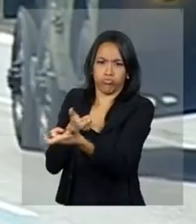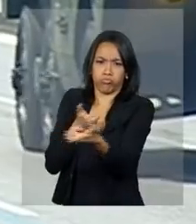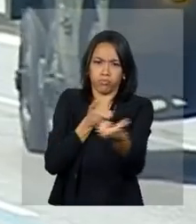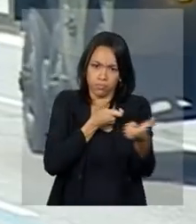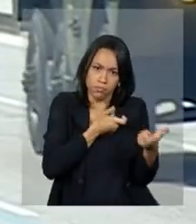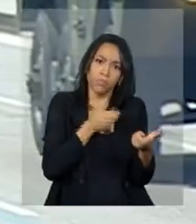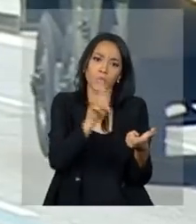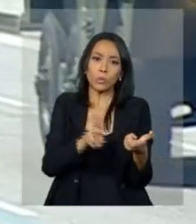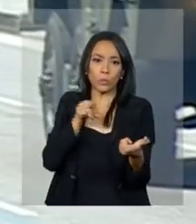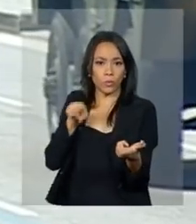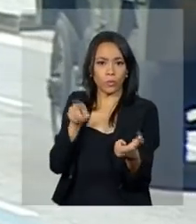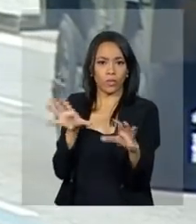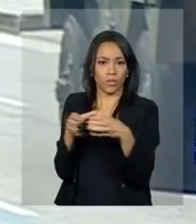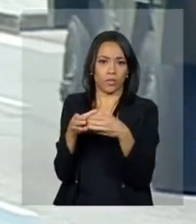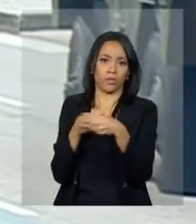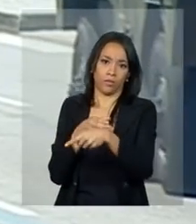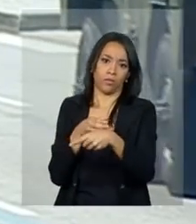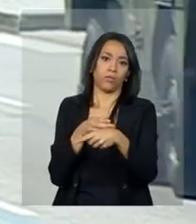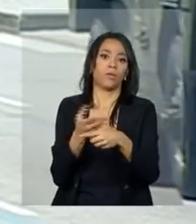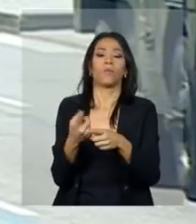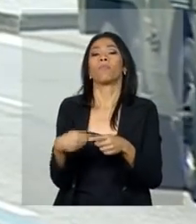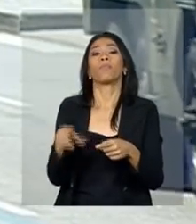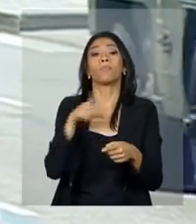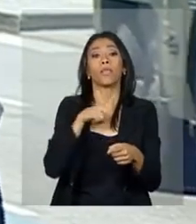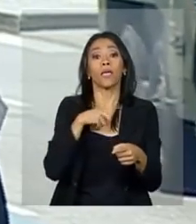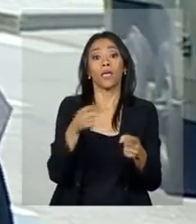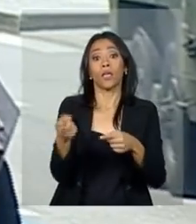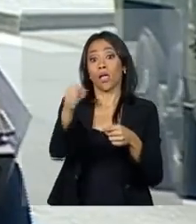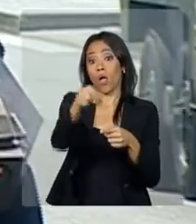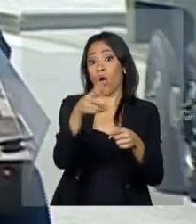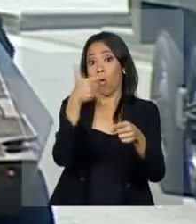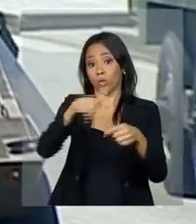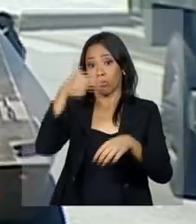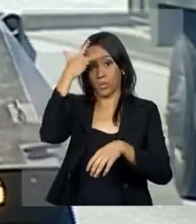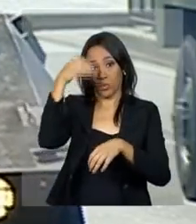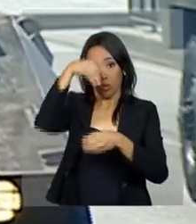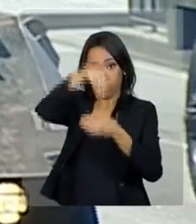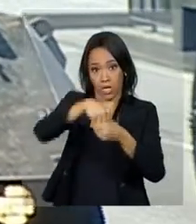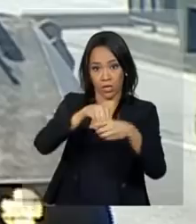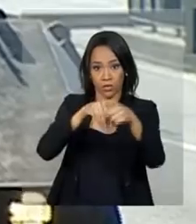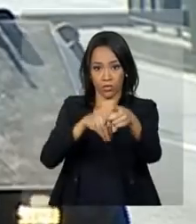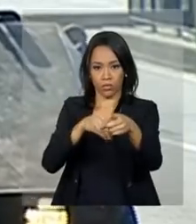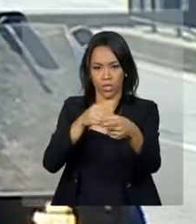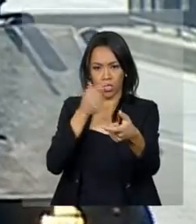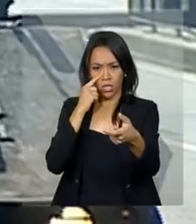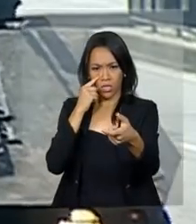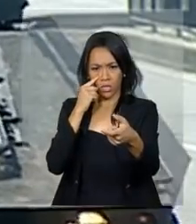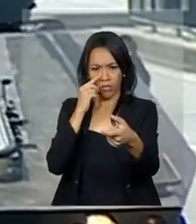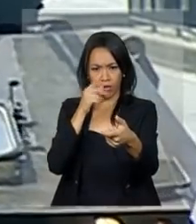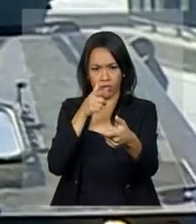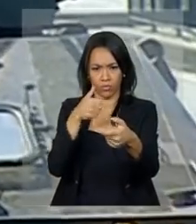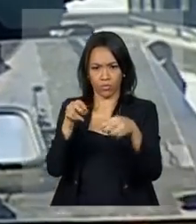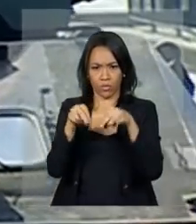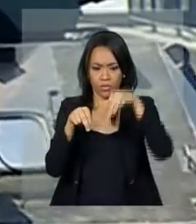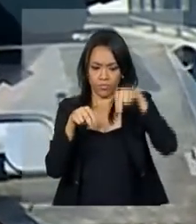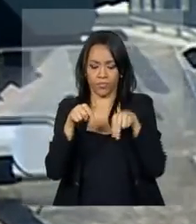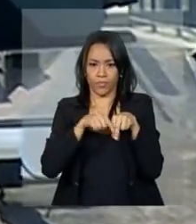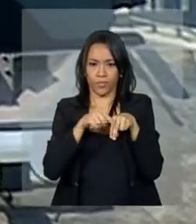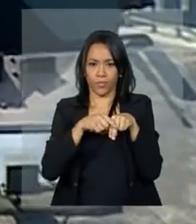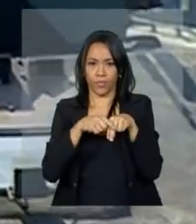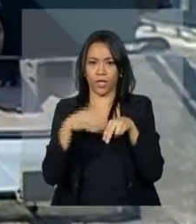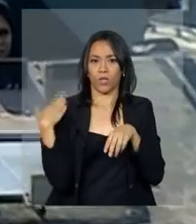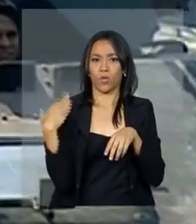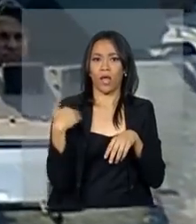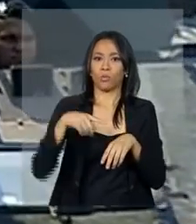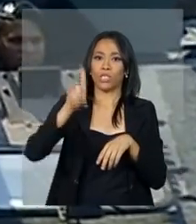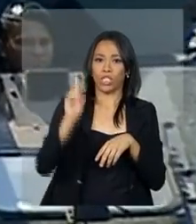MAG, o atirador vem ao lado, o atirador do canhão é aquele que está ali ao lado direito do